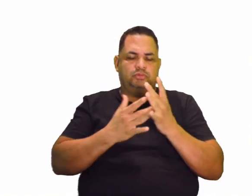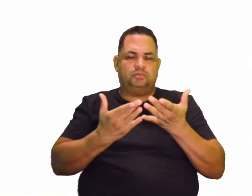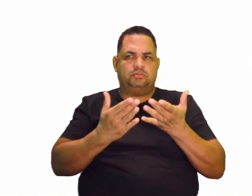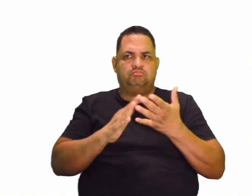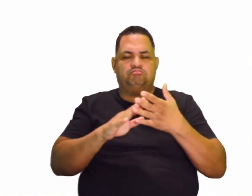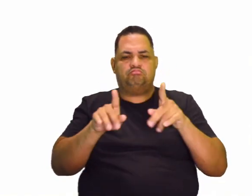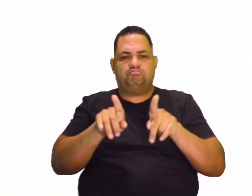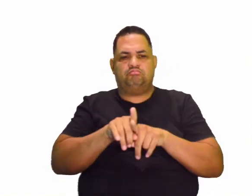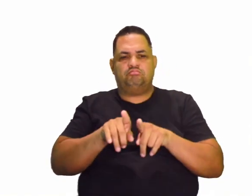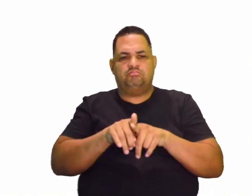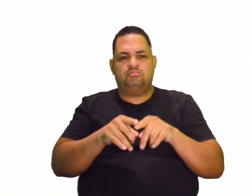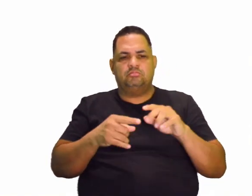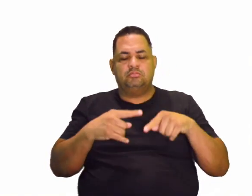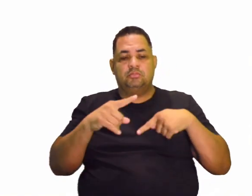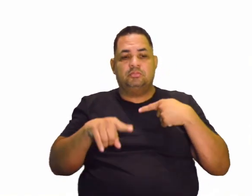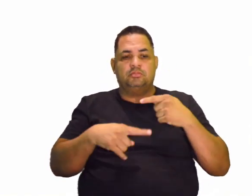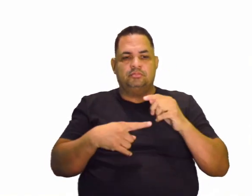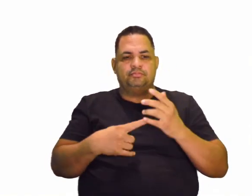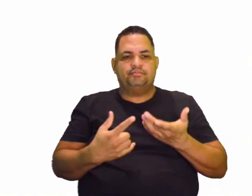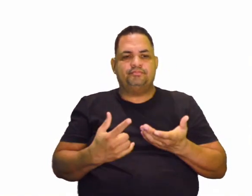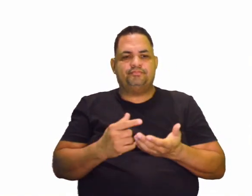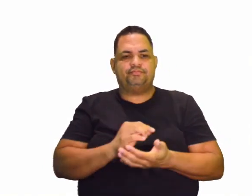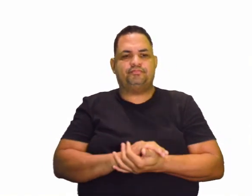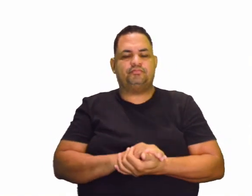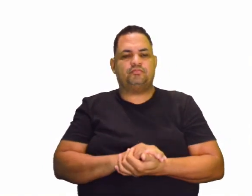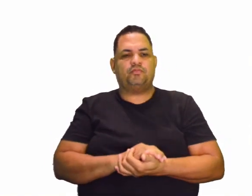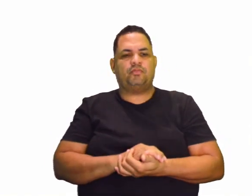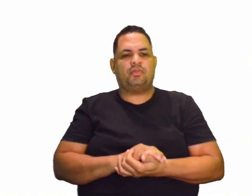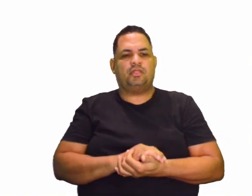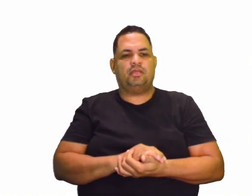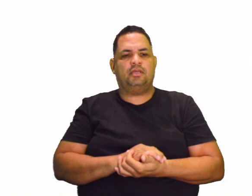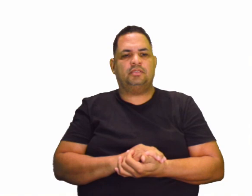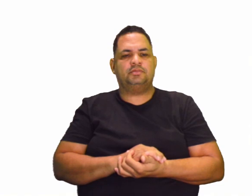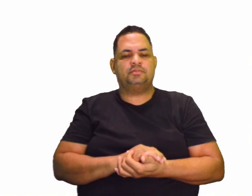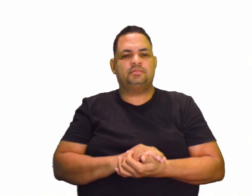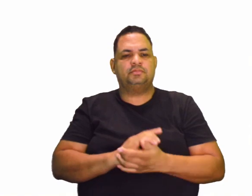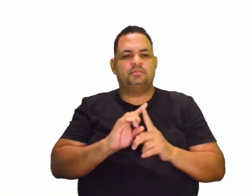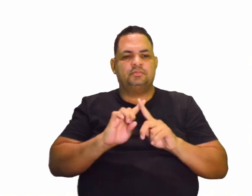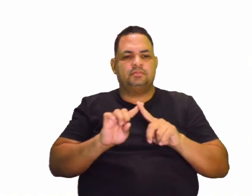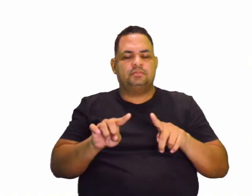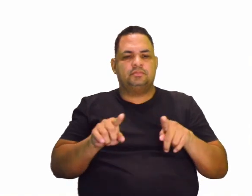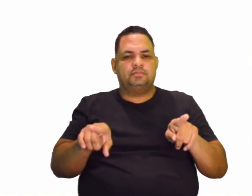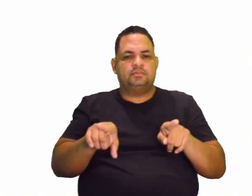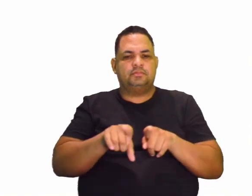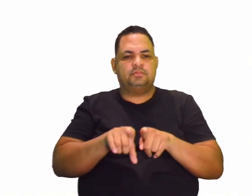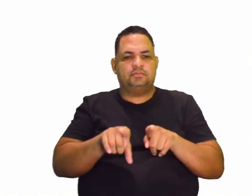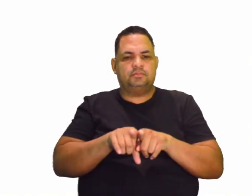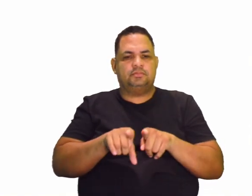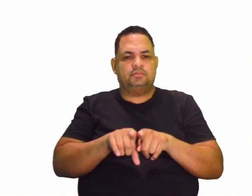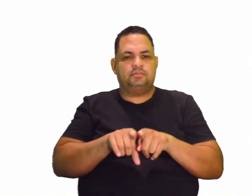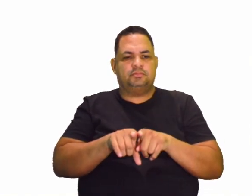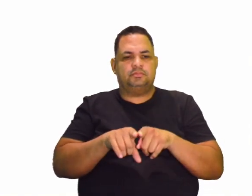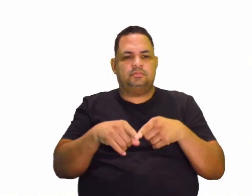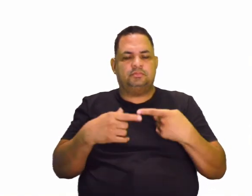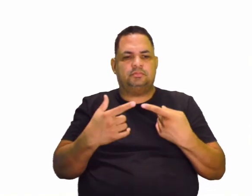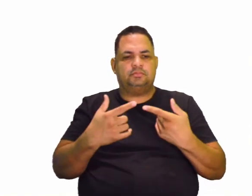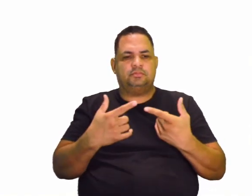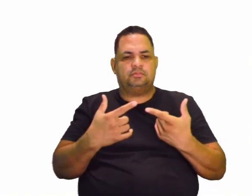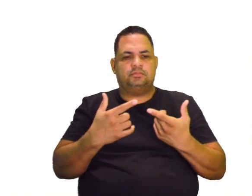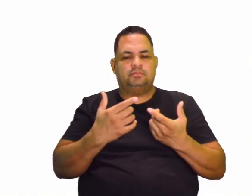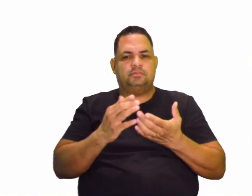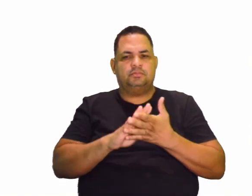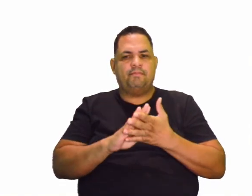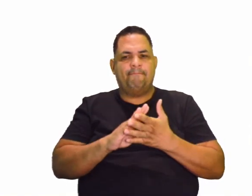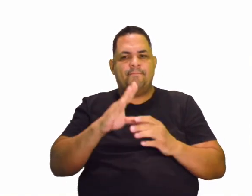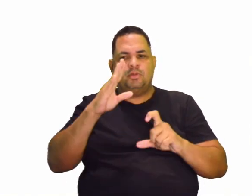eu vou trazer, mas também as mitologias né, dos